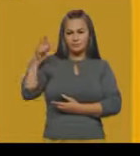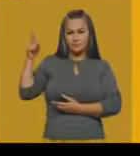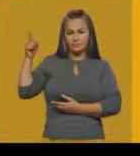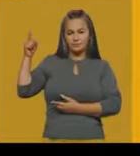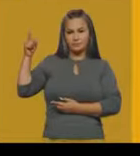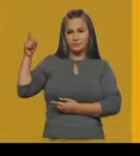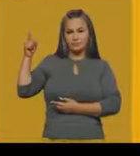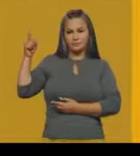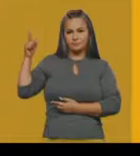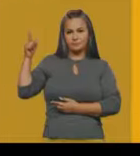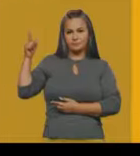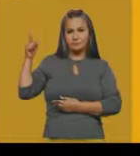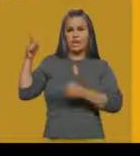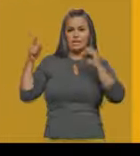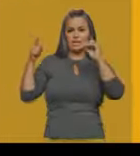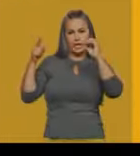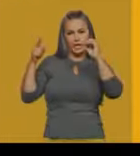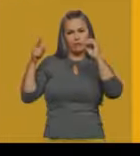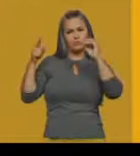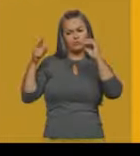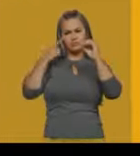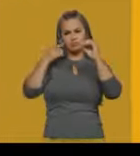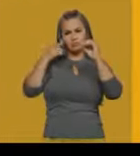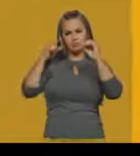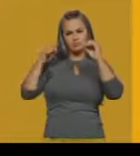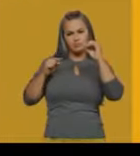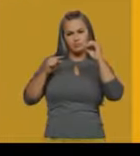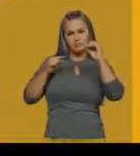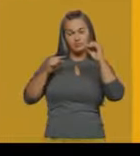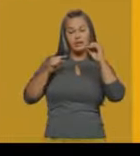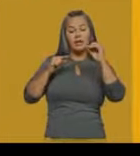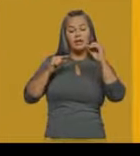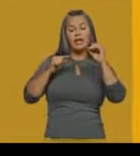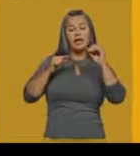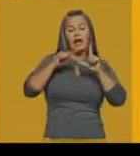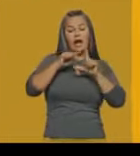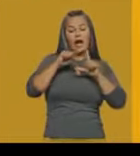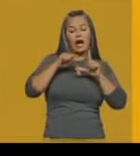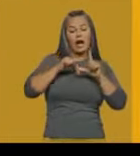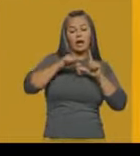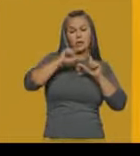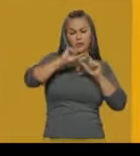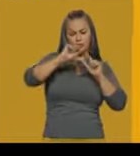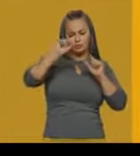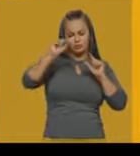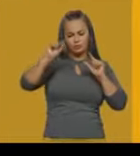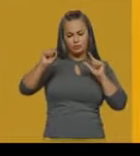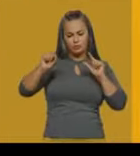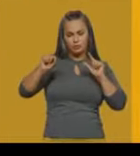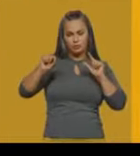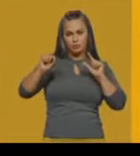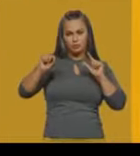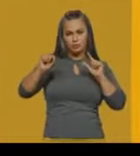90 graus. Aqui vale 180. Aqui vale